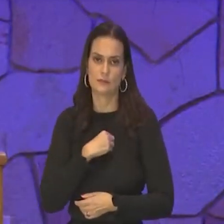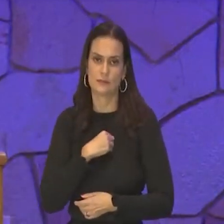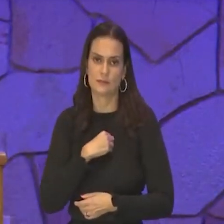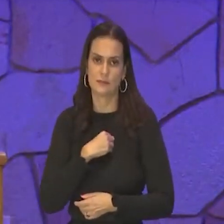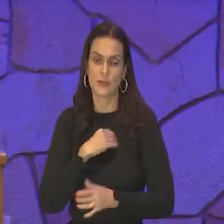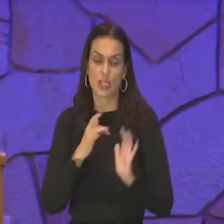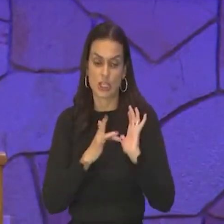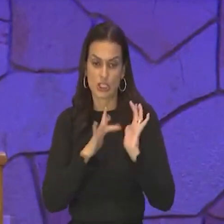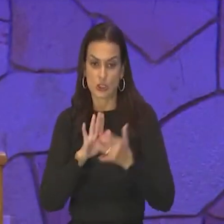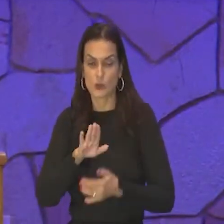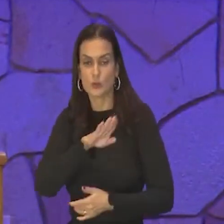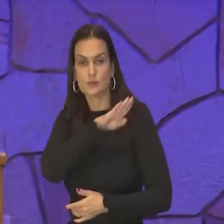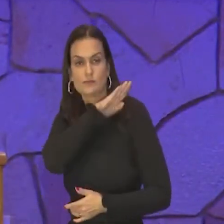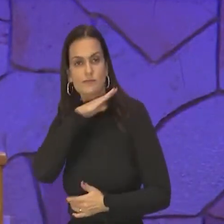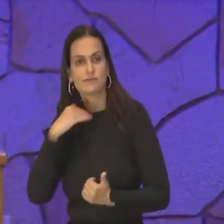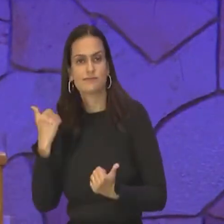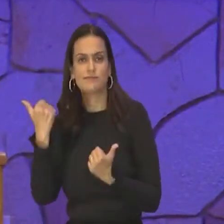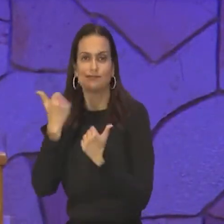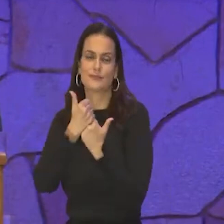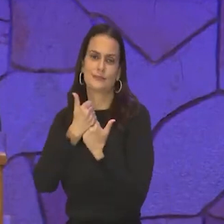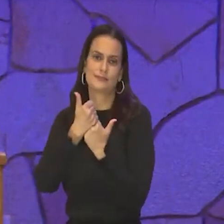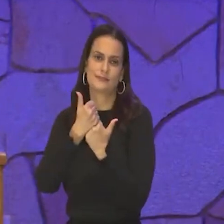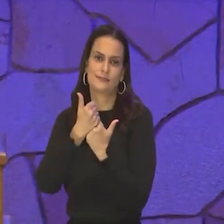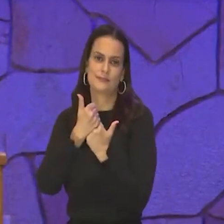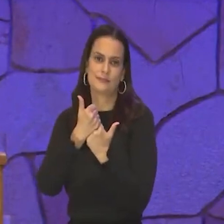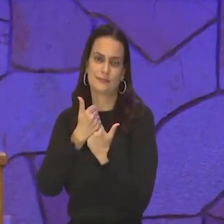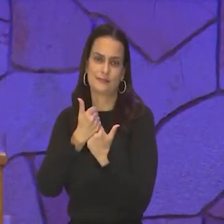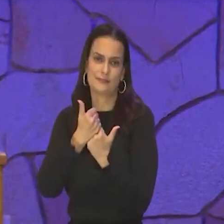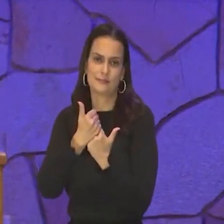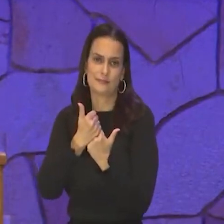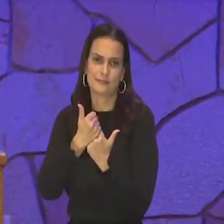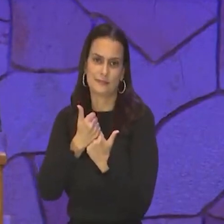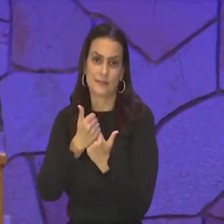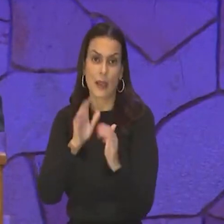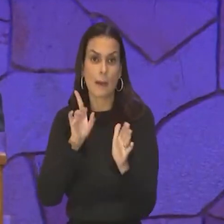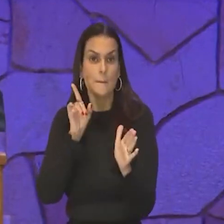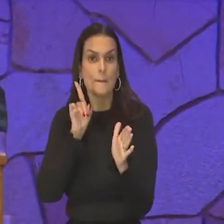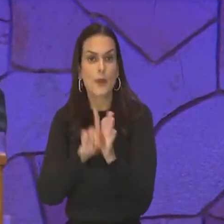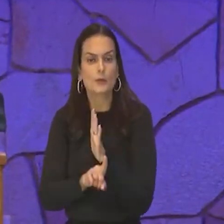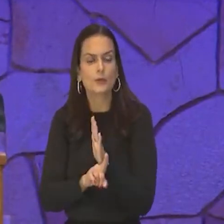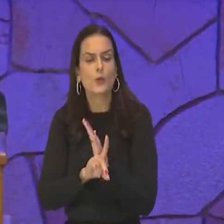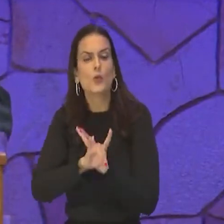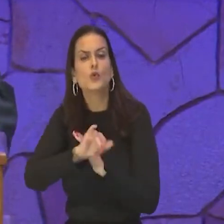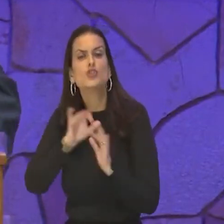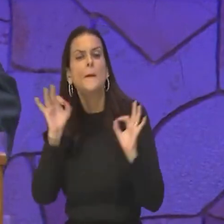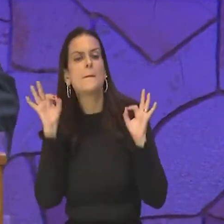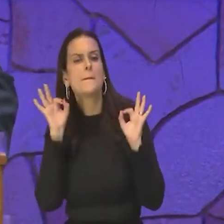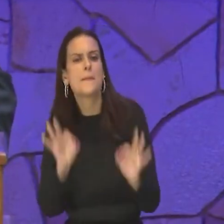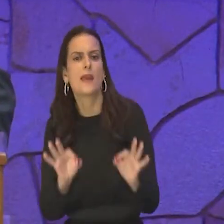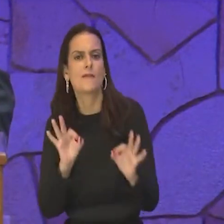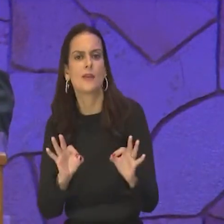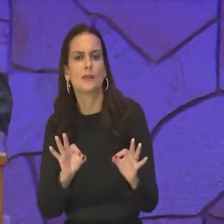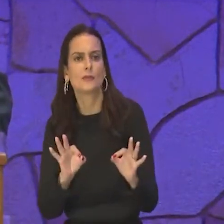por nós, e isso é que basta. Quando é que você será perfeito, meu irmão? Me diga aí.